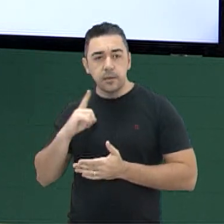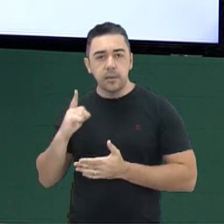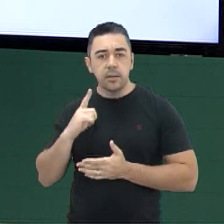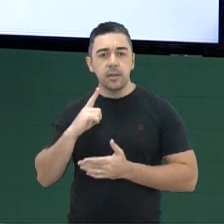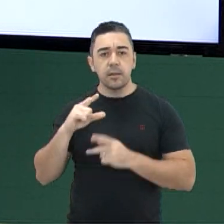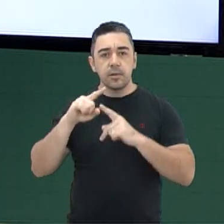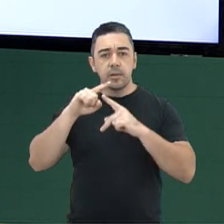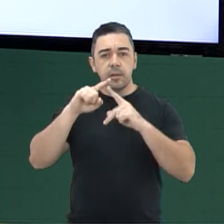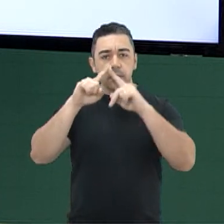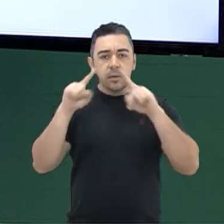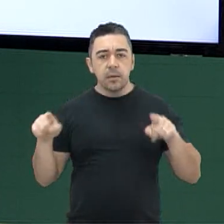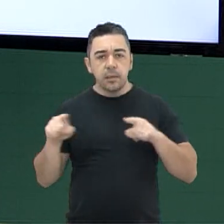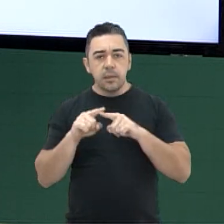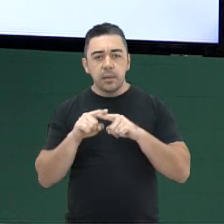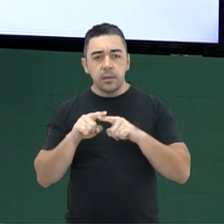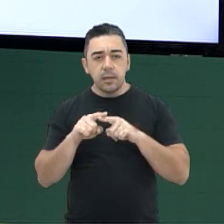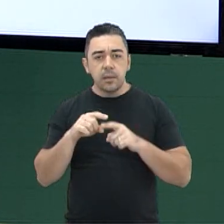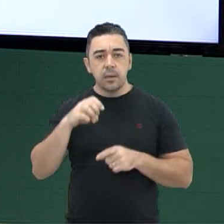do triângulo